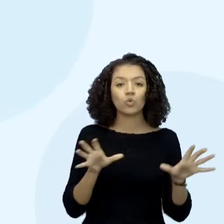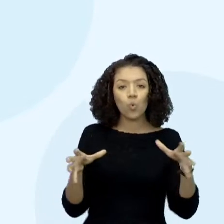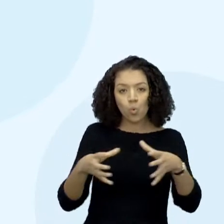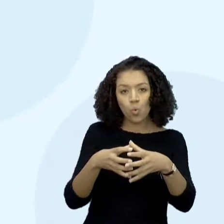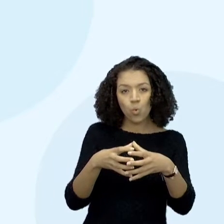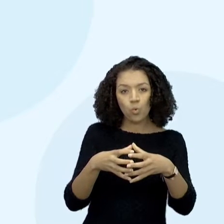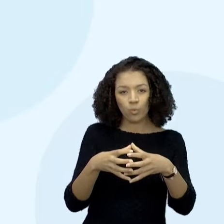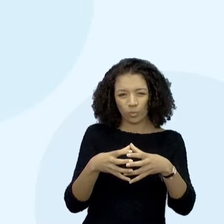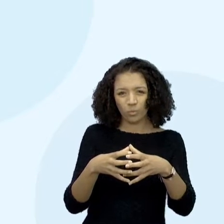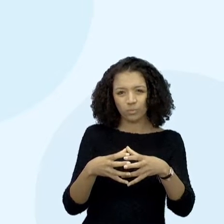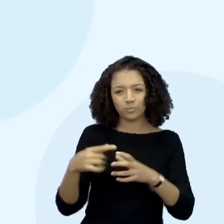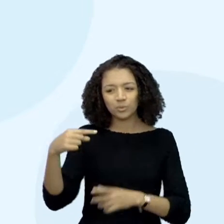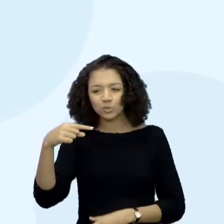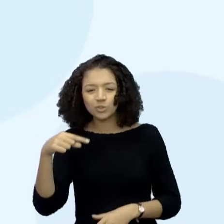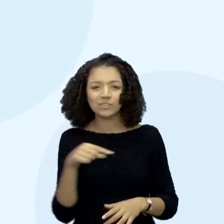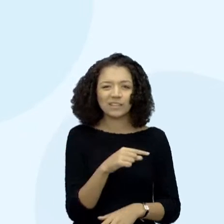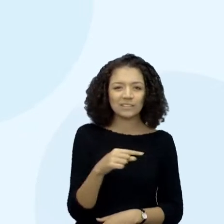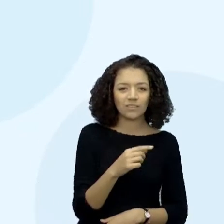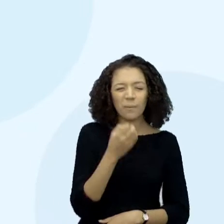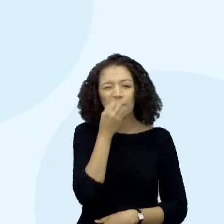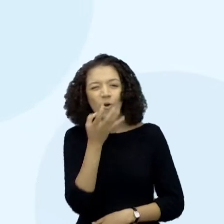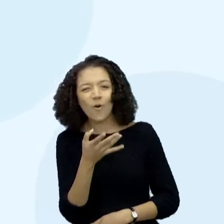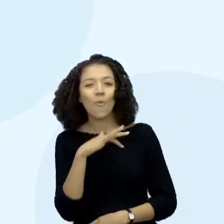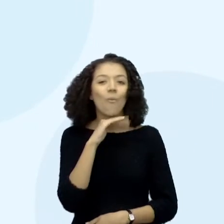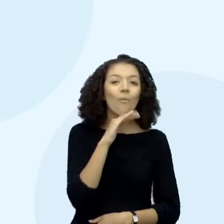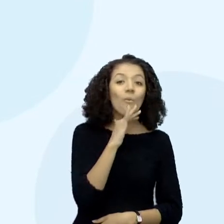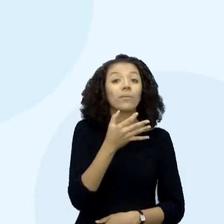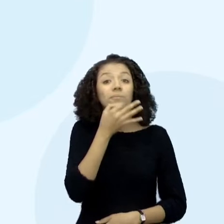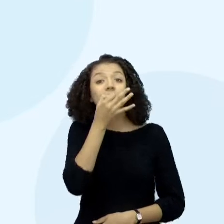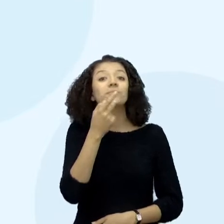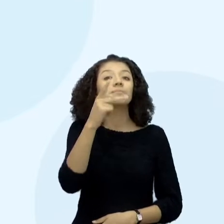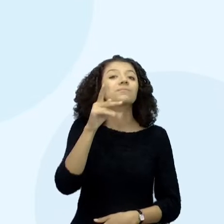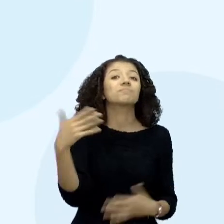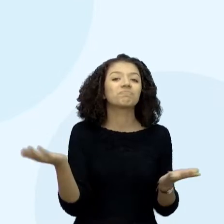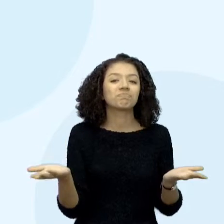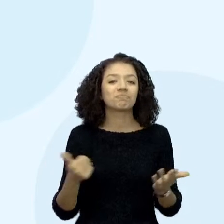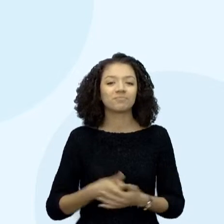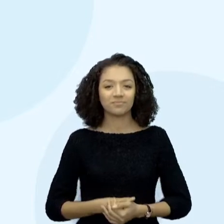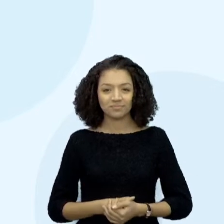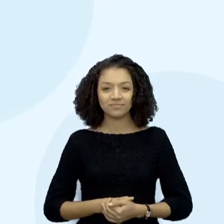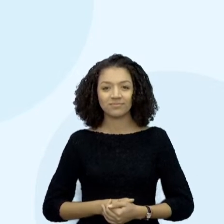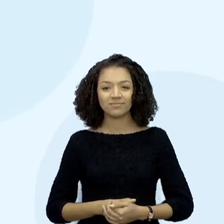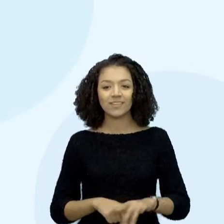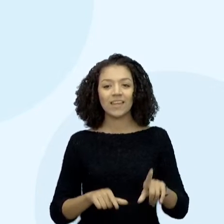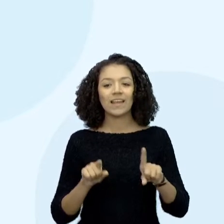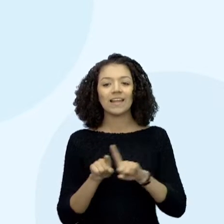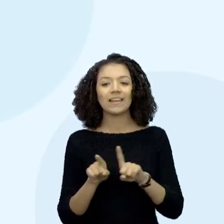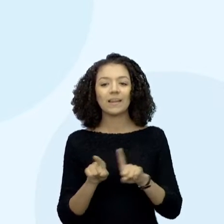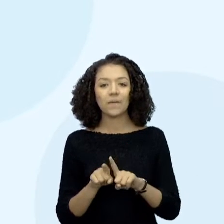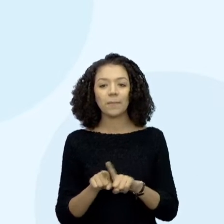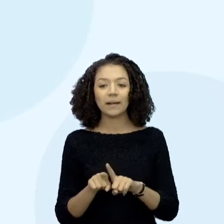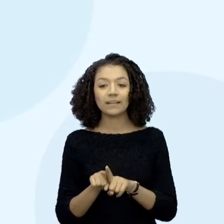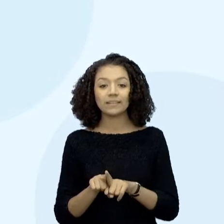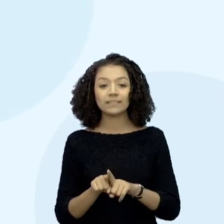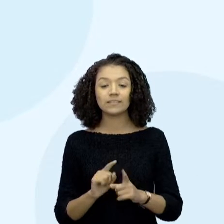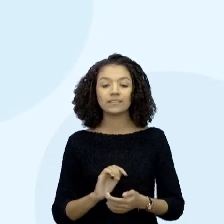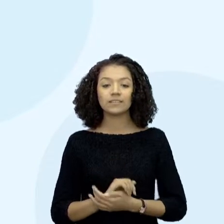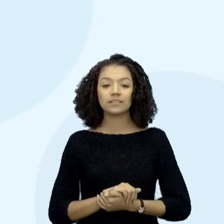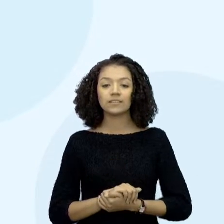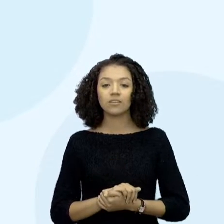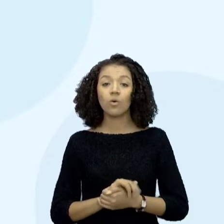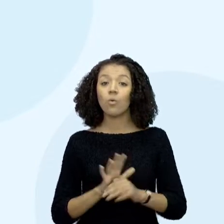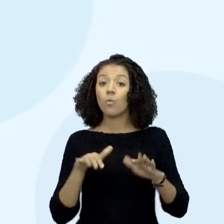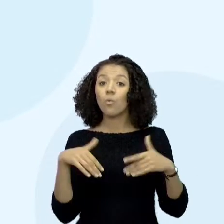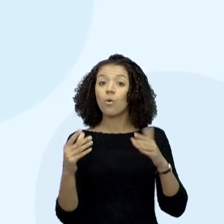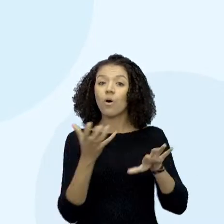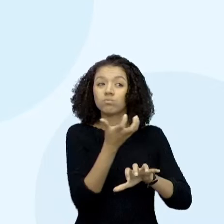trabalharam em grupo, deve ter sido bom ou ruim, né, em alguns momentos. Então, fale sobre isso. Próximo tópico, que é: quais foram os